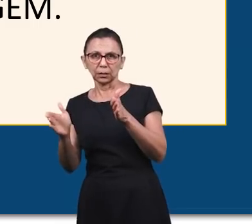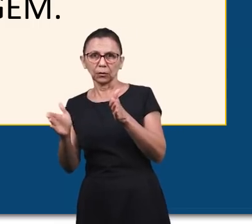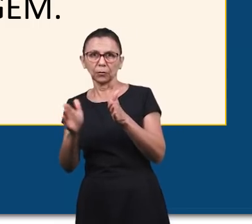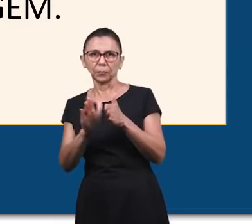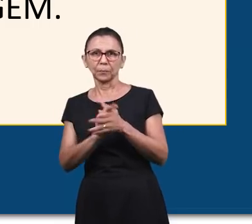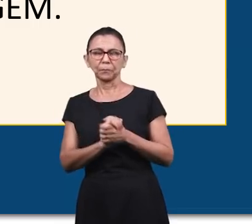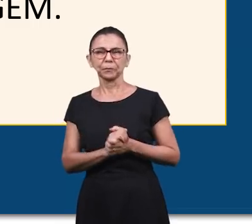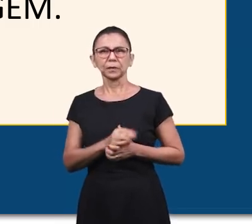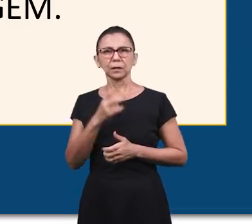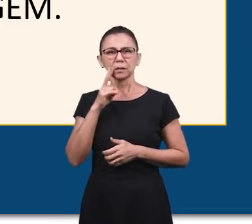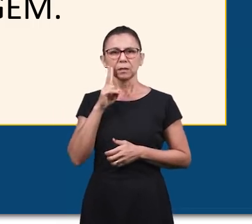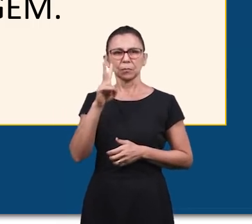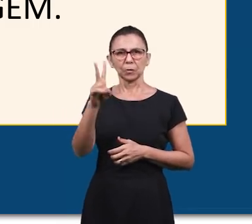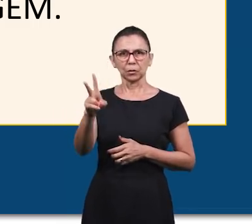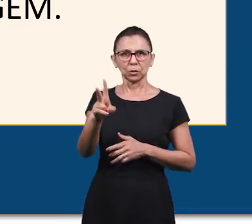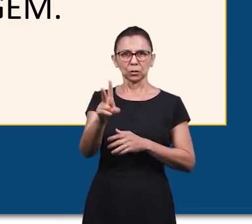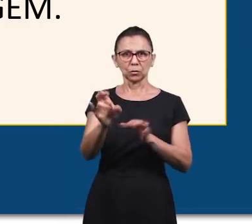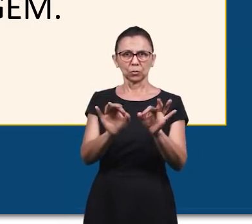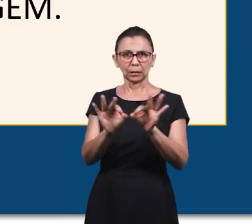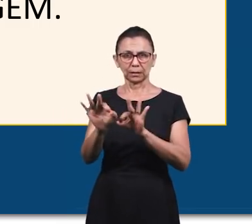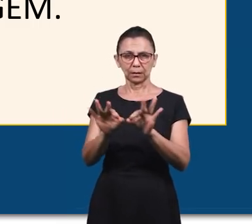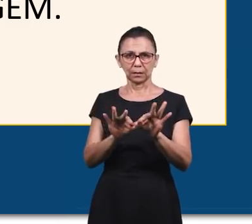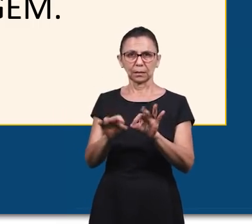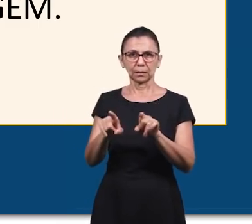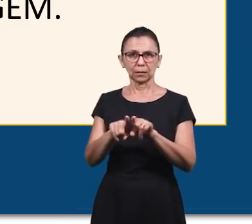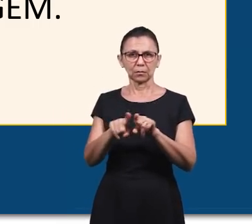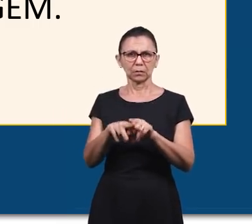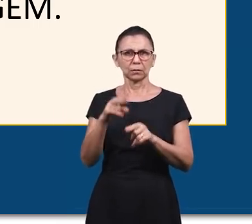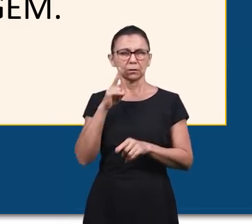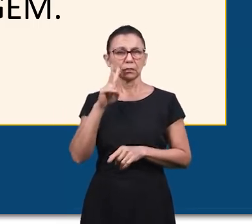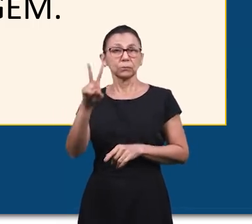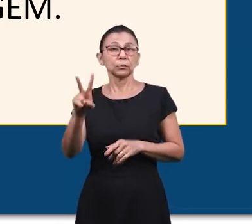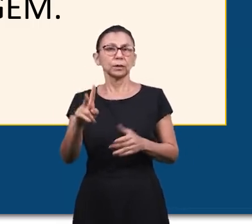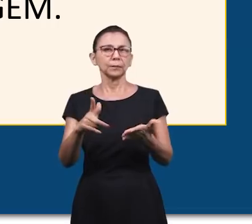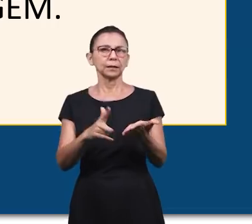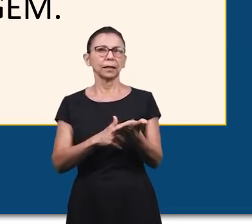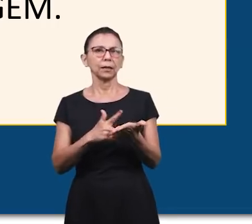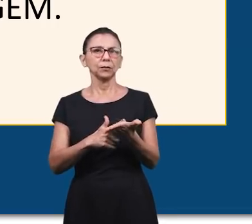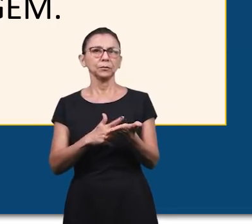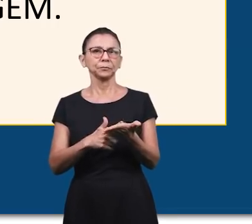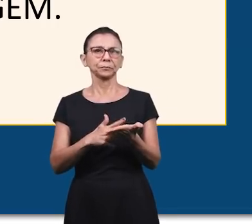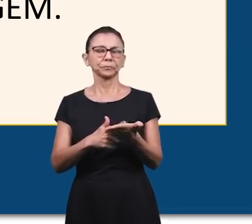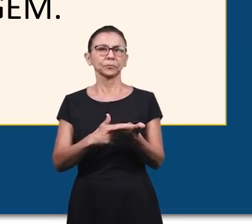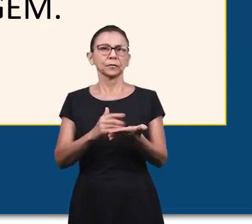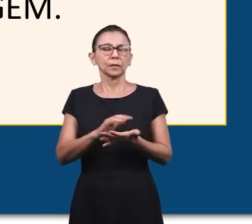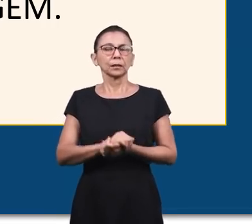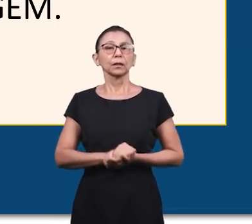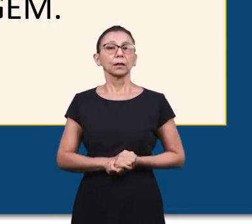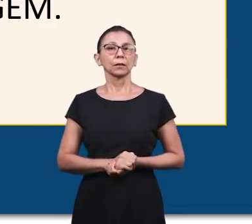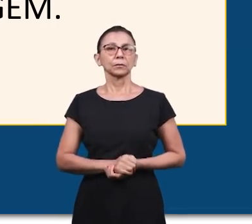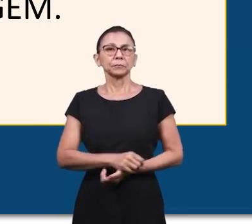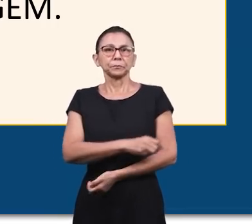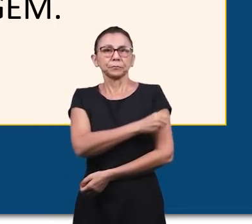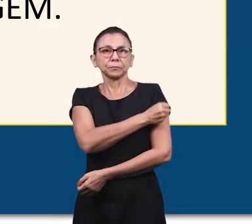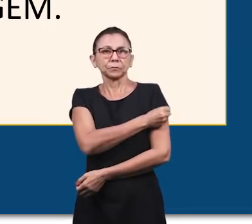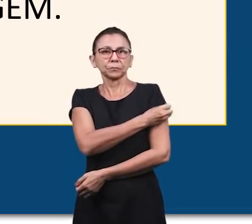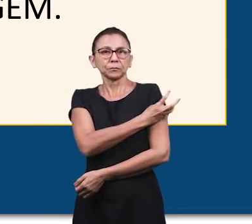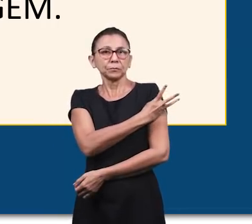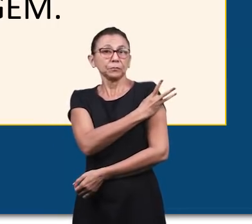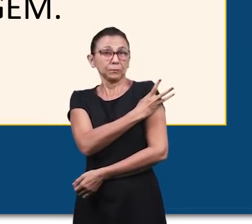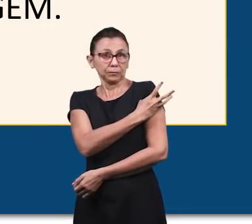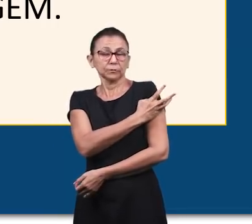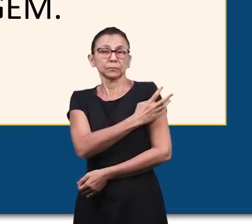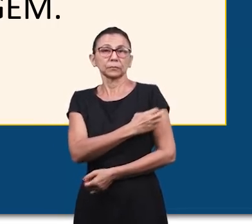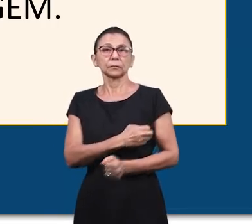nos livros didáticos dos anos iniciais do ensino fundamental? E estamos contribuindo para o desenvolvimento